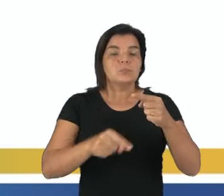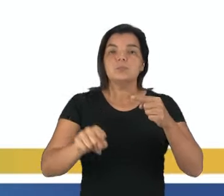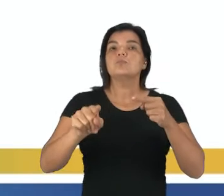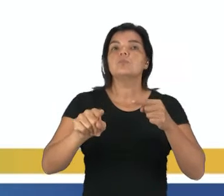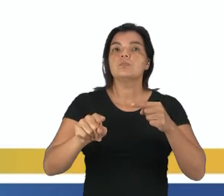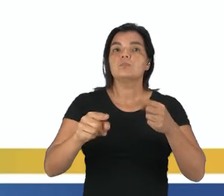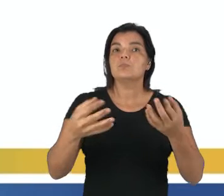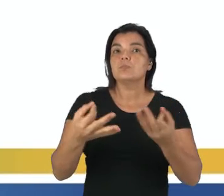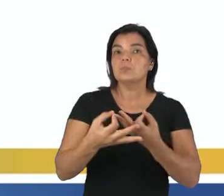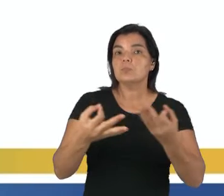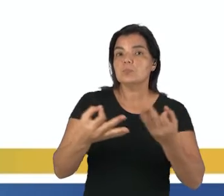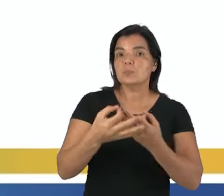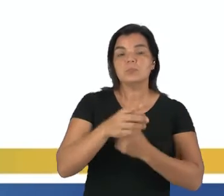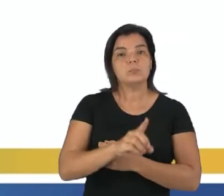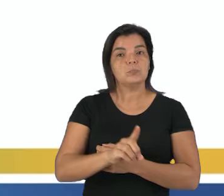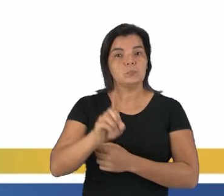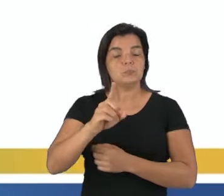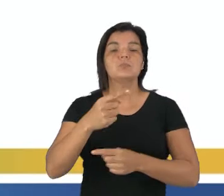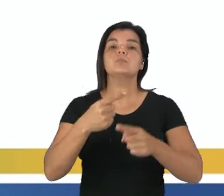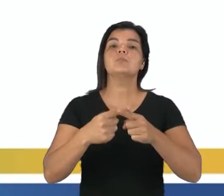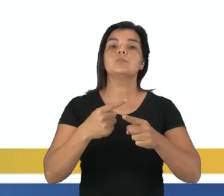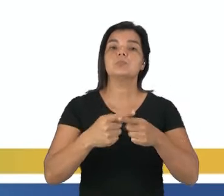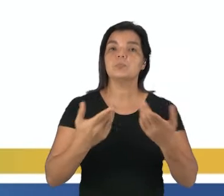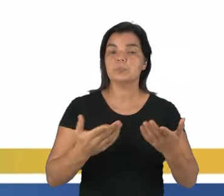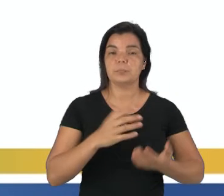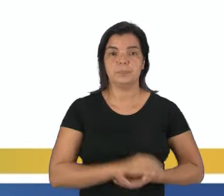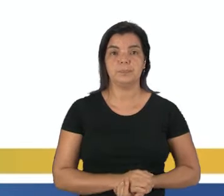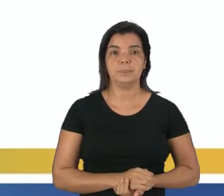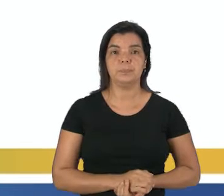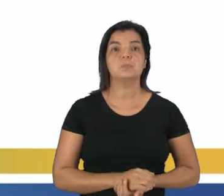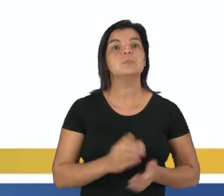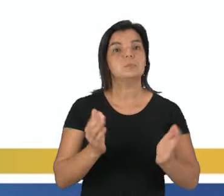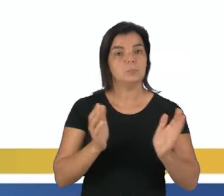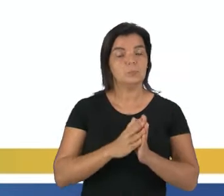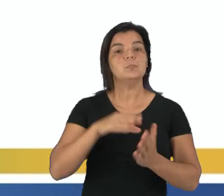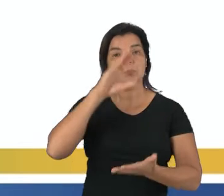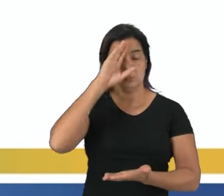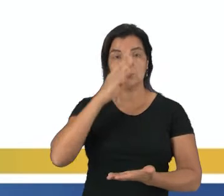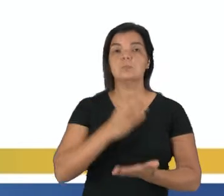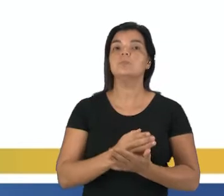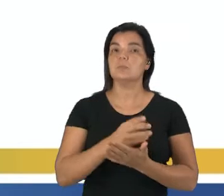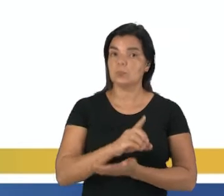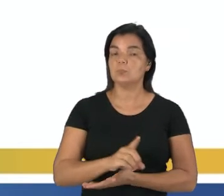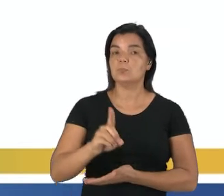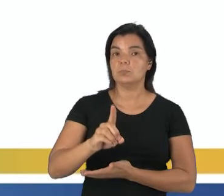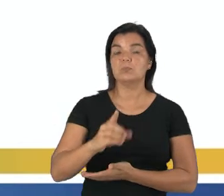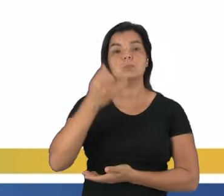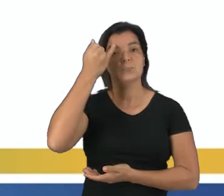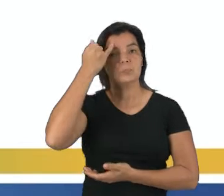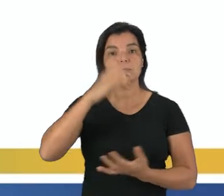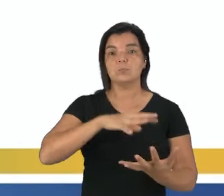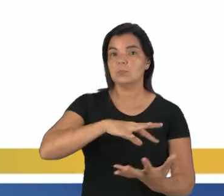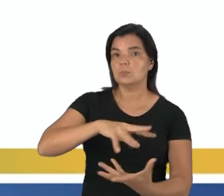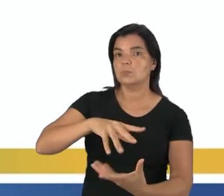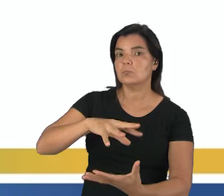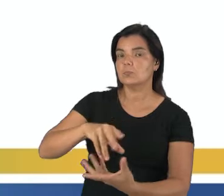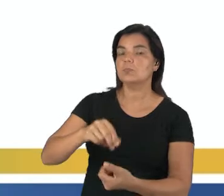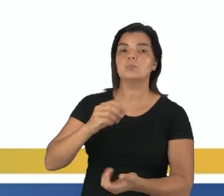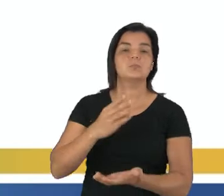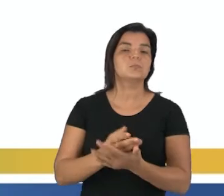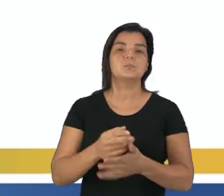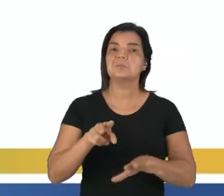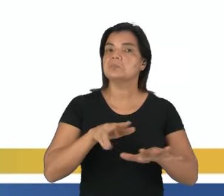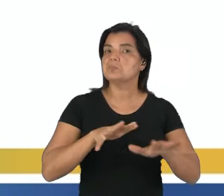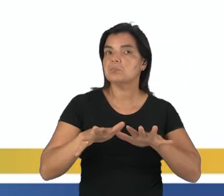com a perfeição divina, pessoal. É porque ele era cristão, né? E a ideia de o universo não estar sempre